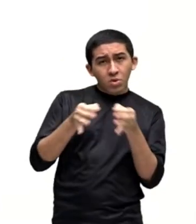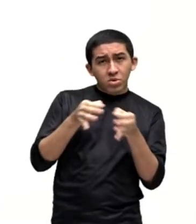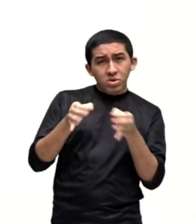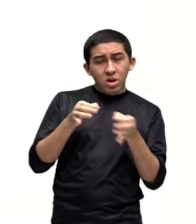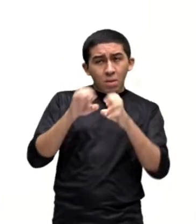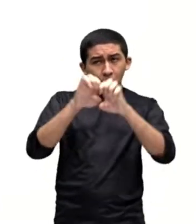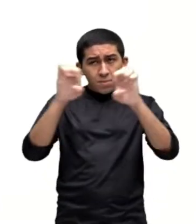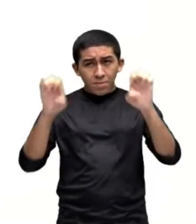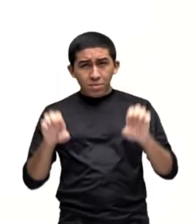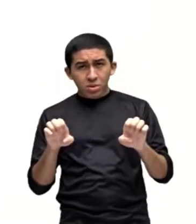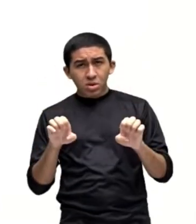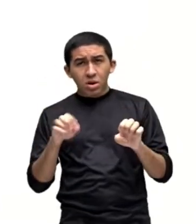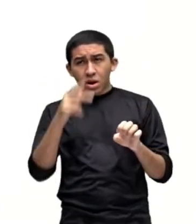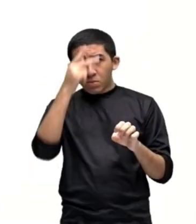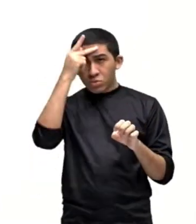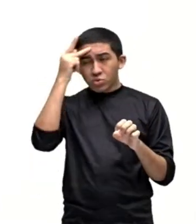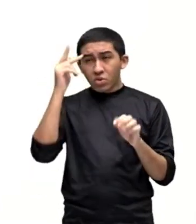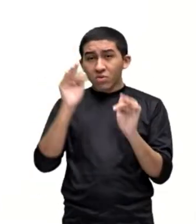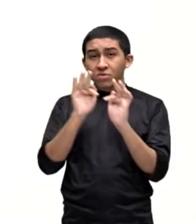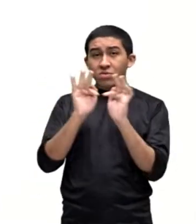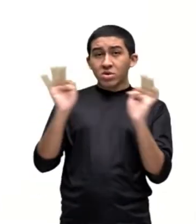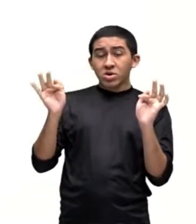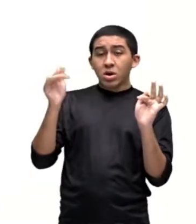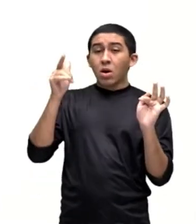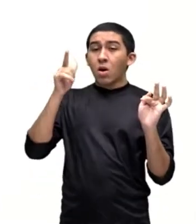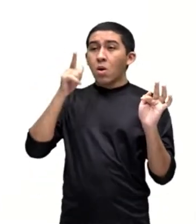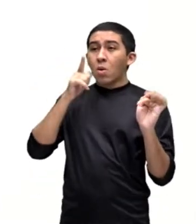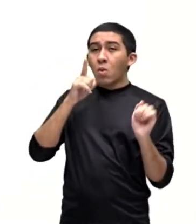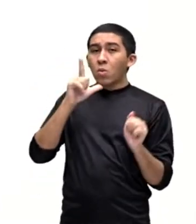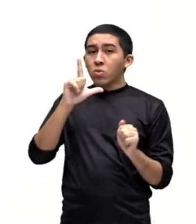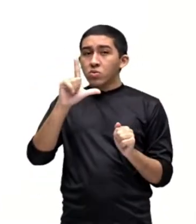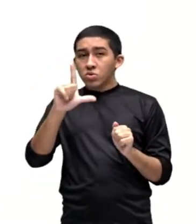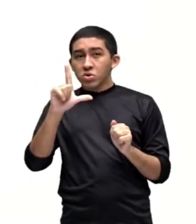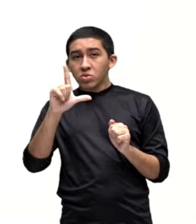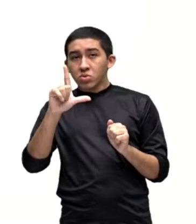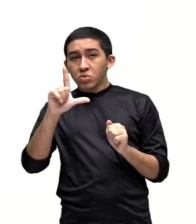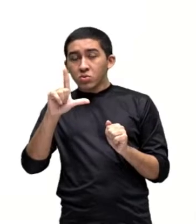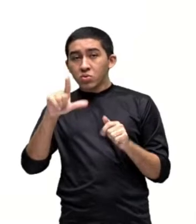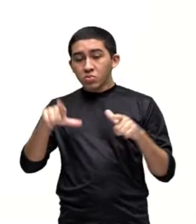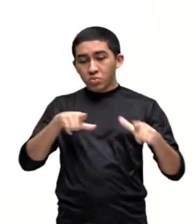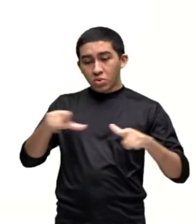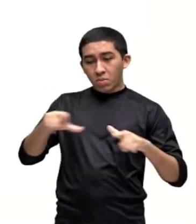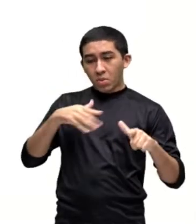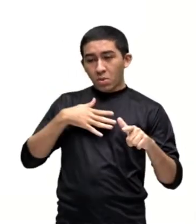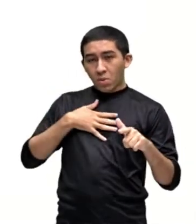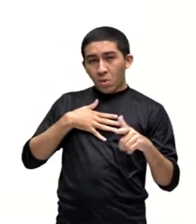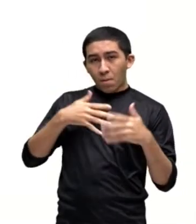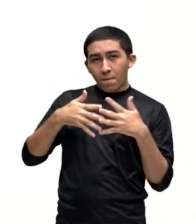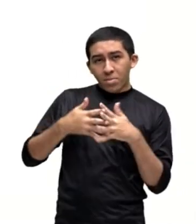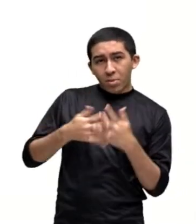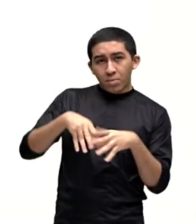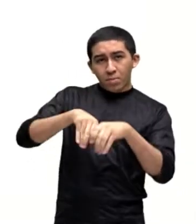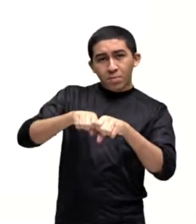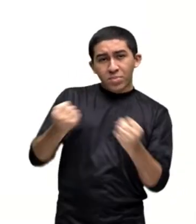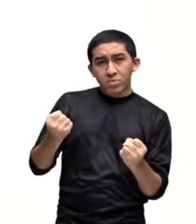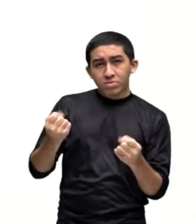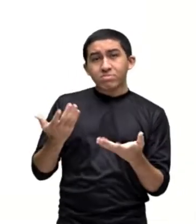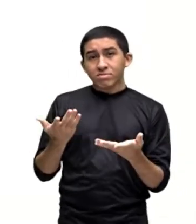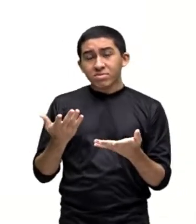a pessoa diz, conseguiu arruinar todo o meu trabalho, será que